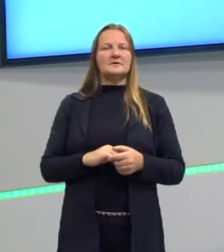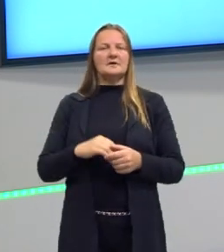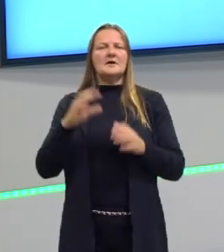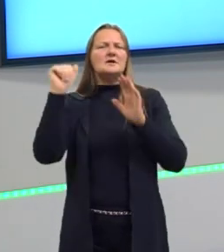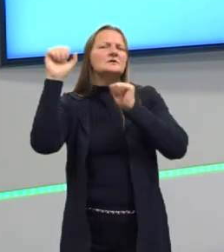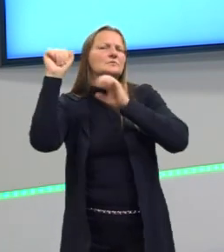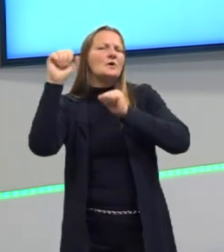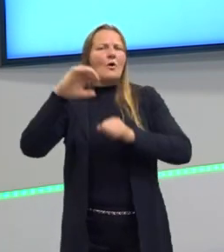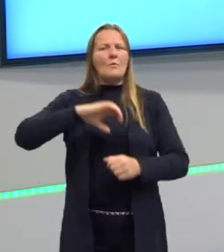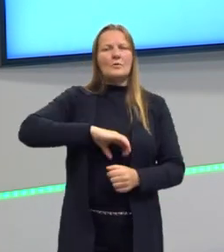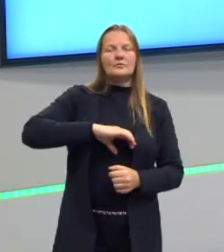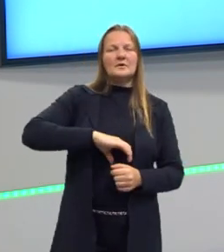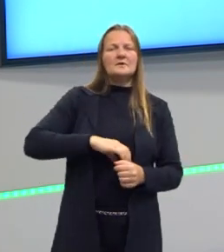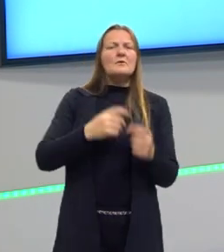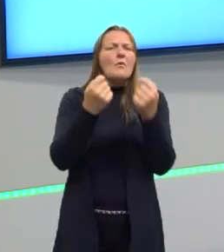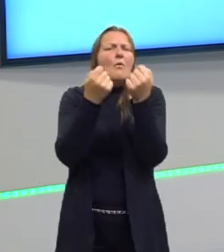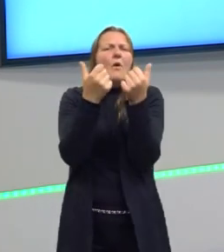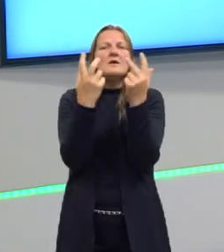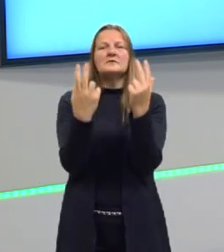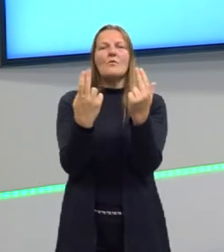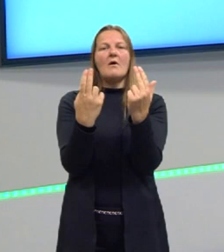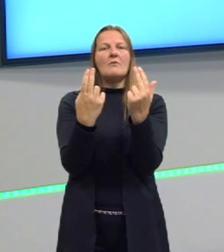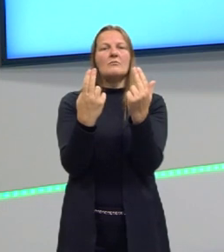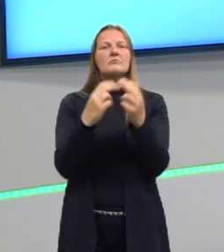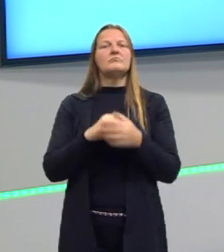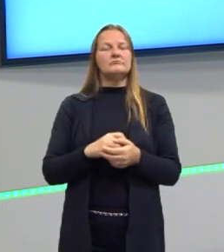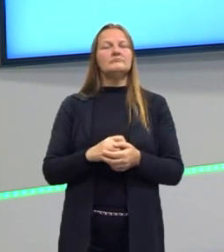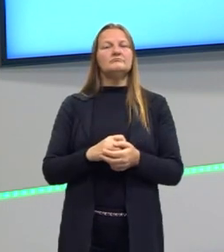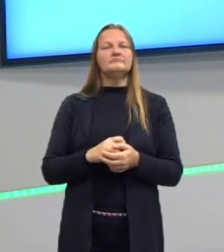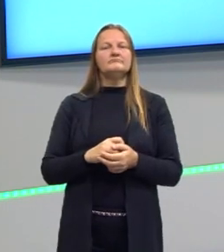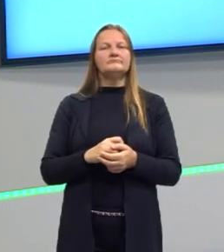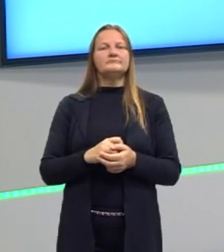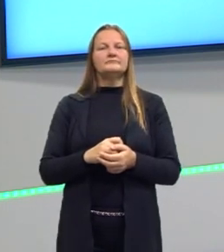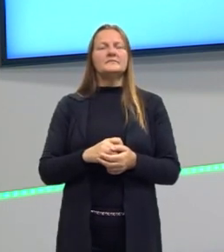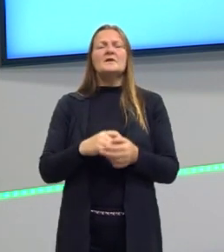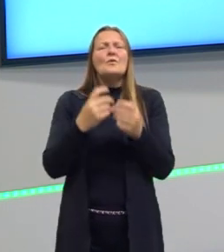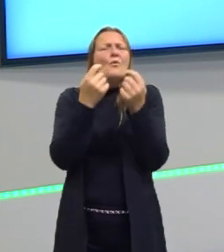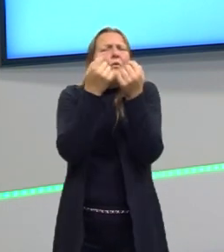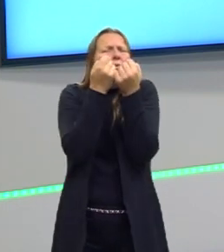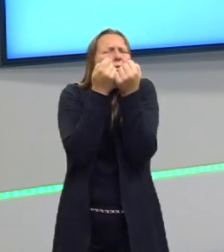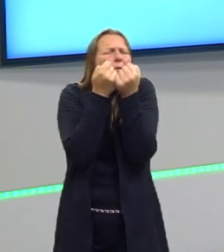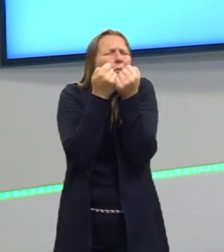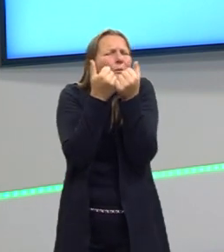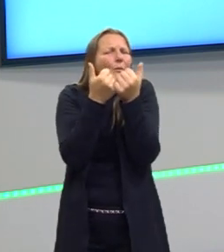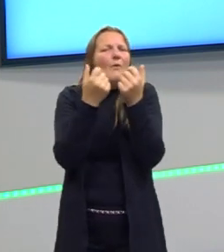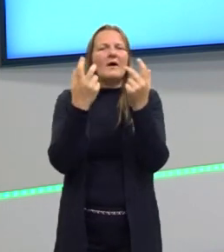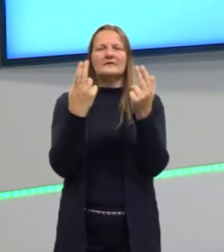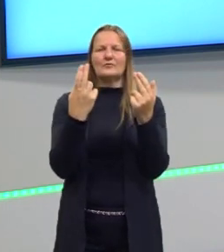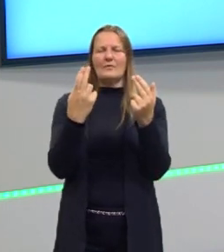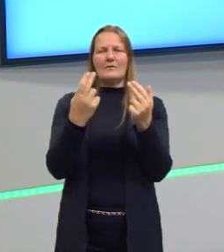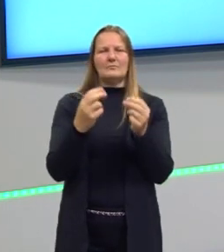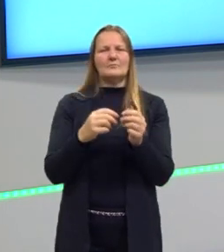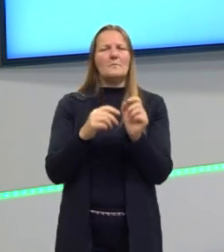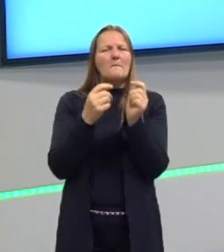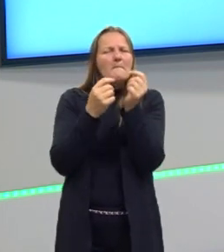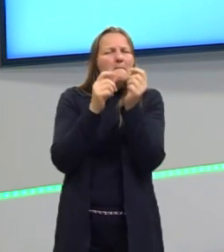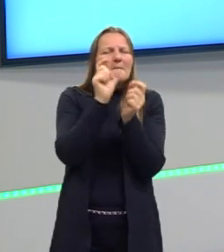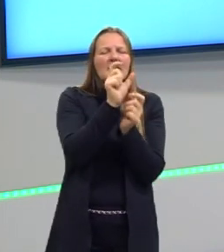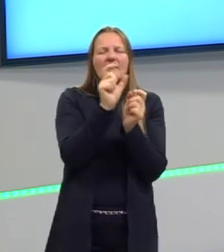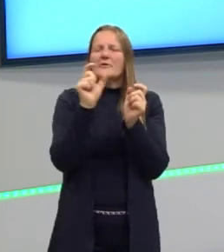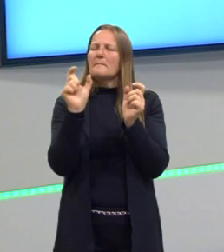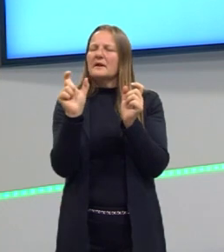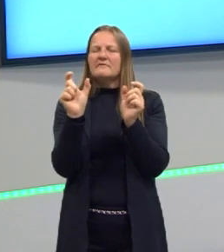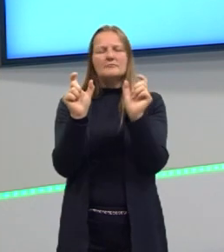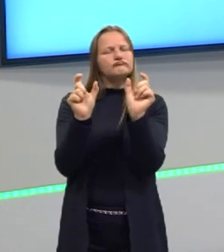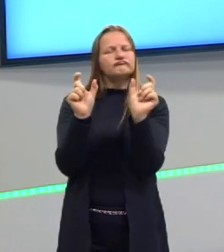espanhol e português né E que são muito semelhantes e essa e o interessante dos